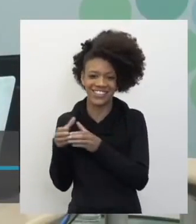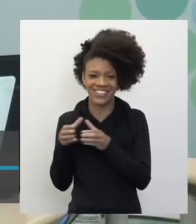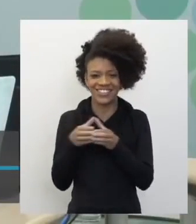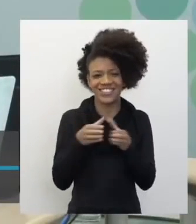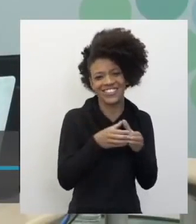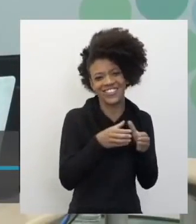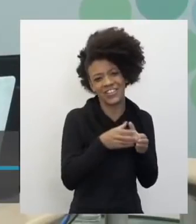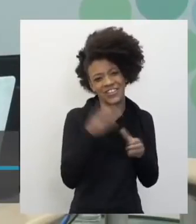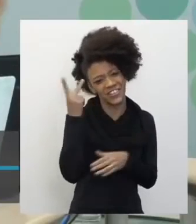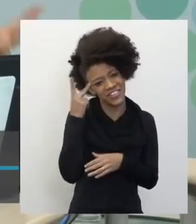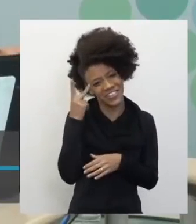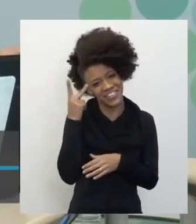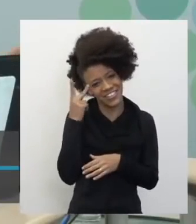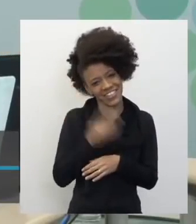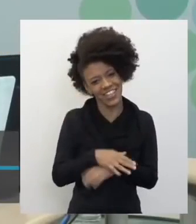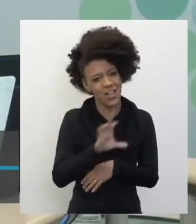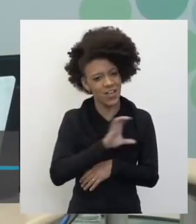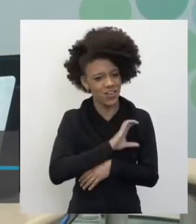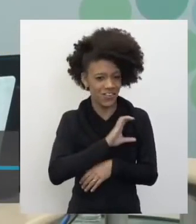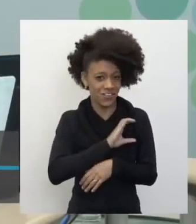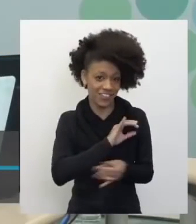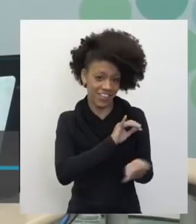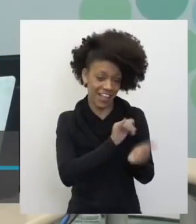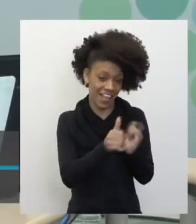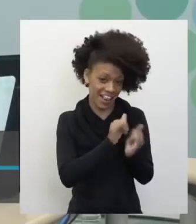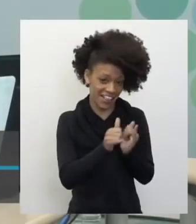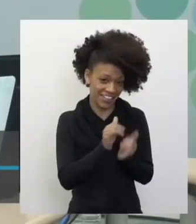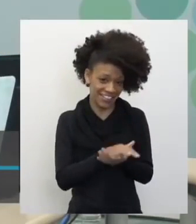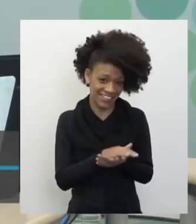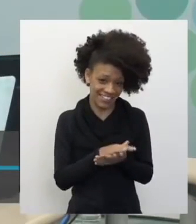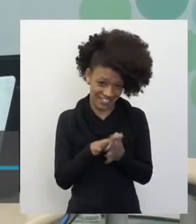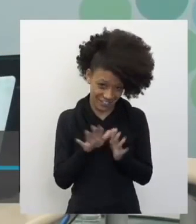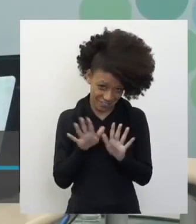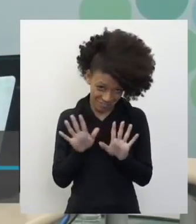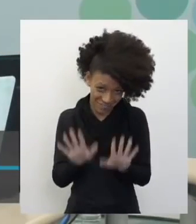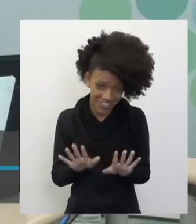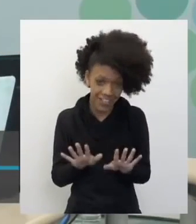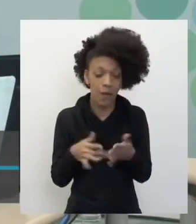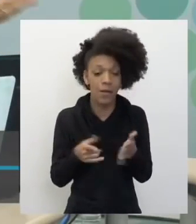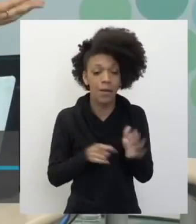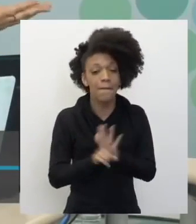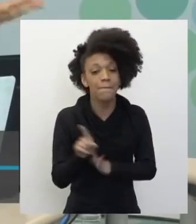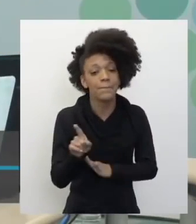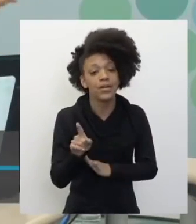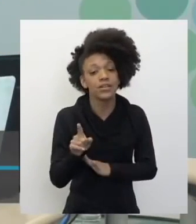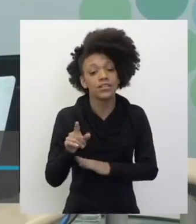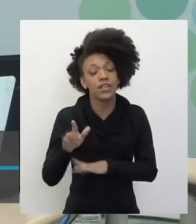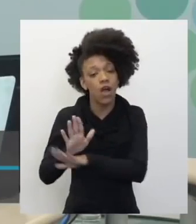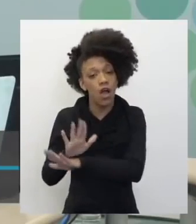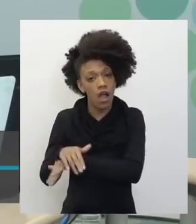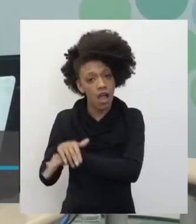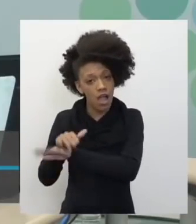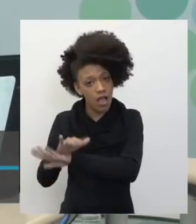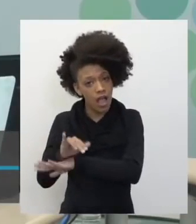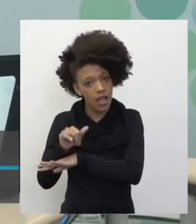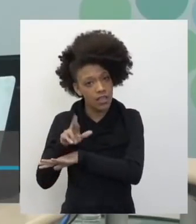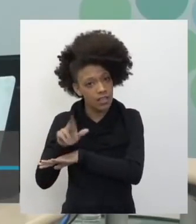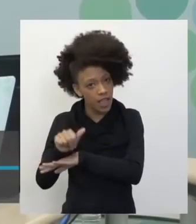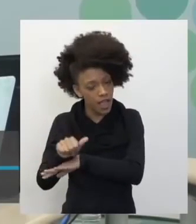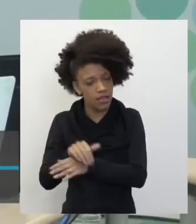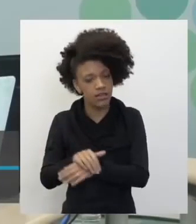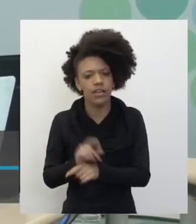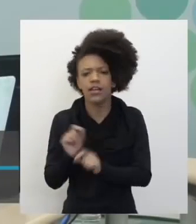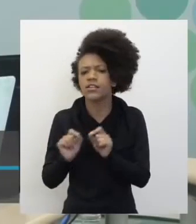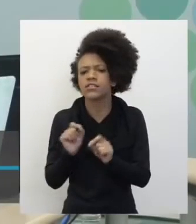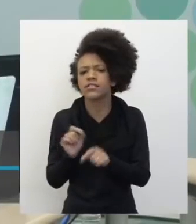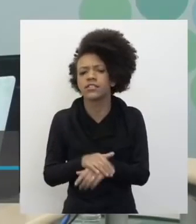paulistas. Isso. Corinthians é uma lenda e tal. Gente, mas quando a gente perguntou sobre a Yara, né? Quando a professora coloca lá, quem é Yara?